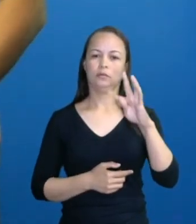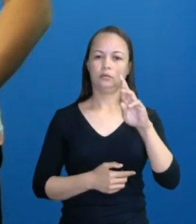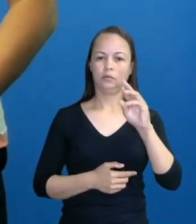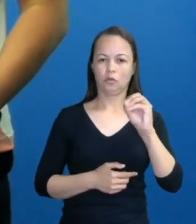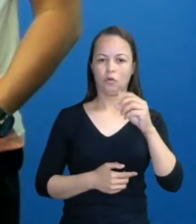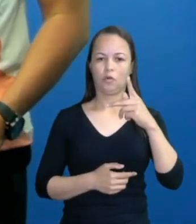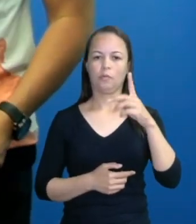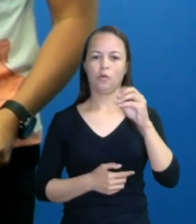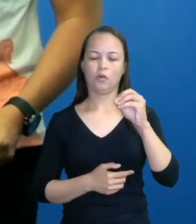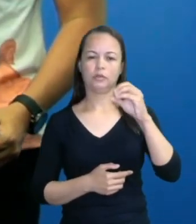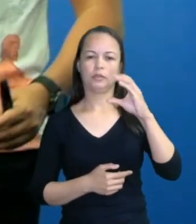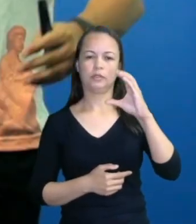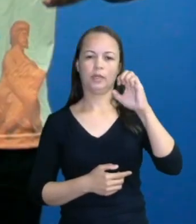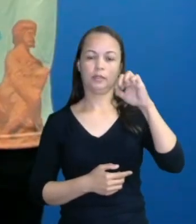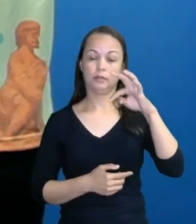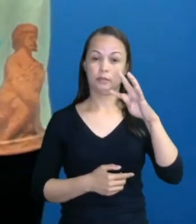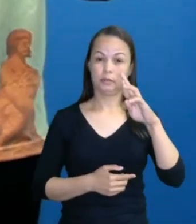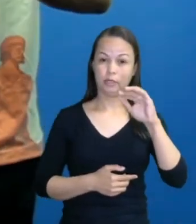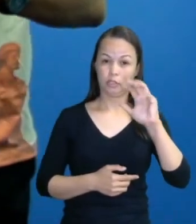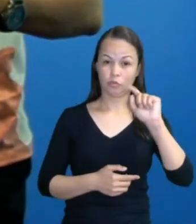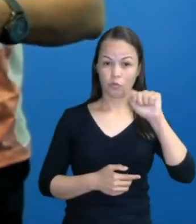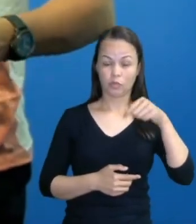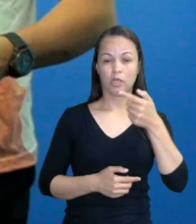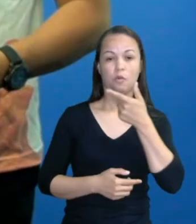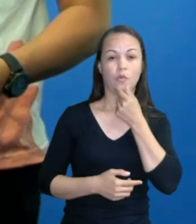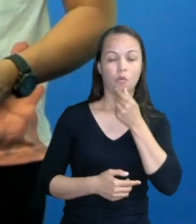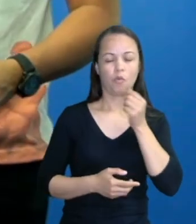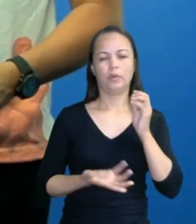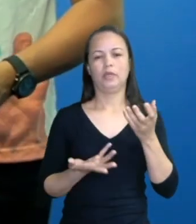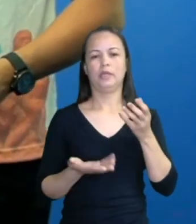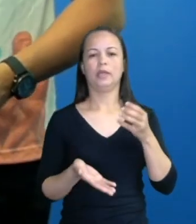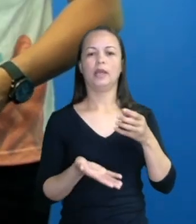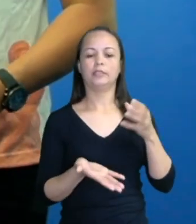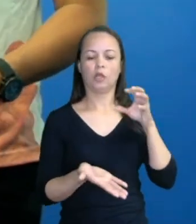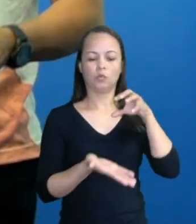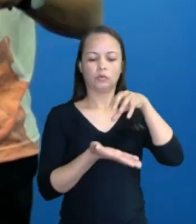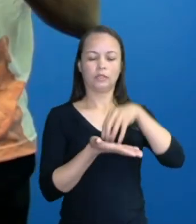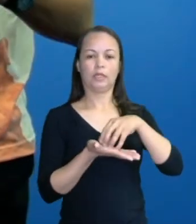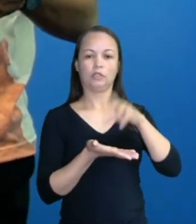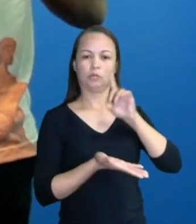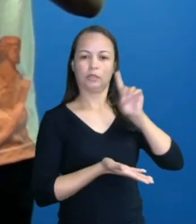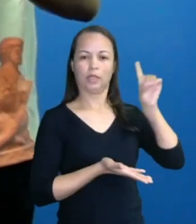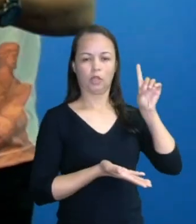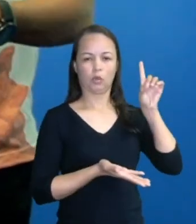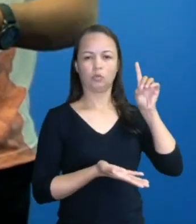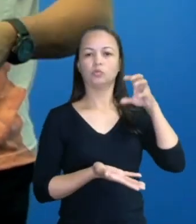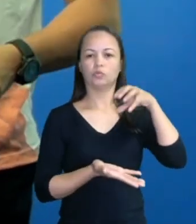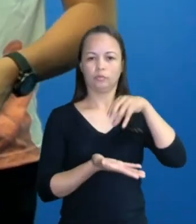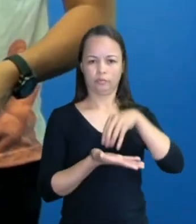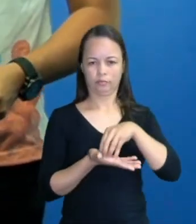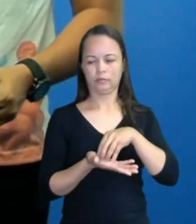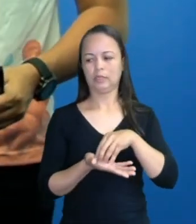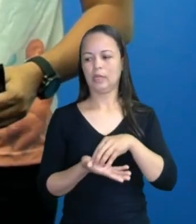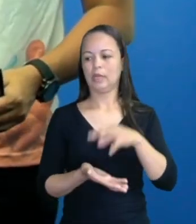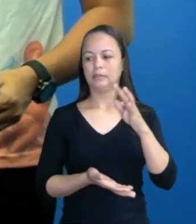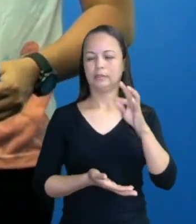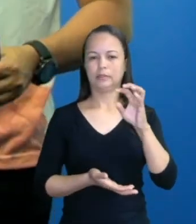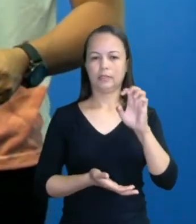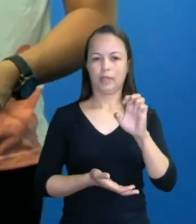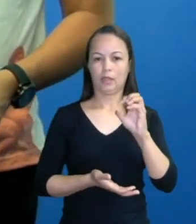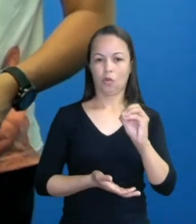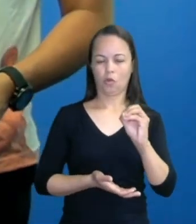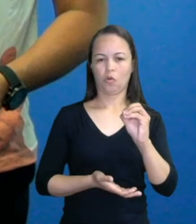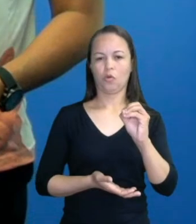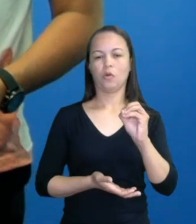Antropocentrismo. Mas teocentrismo, Deus no centro. Teo, Deus, centrismo, centro. Então,